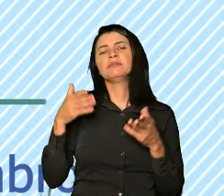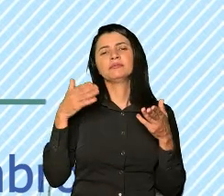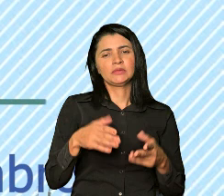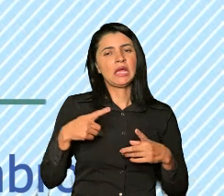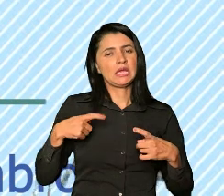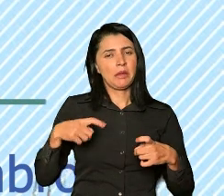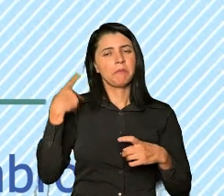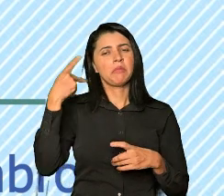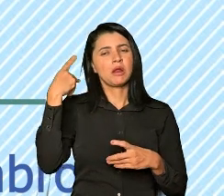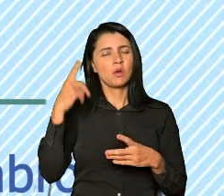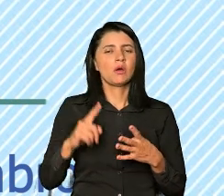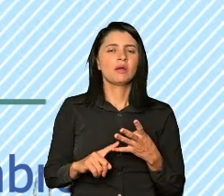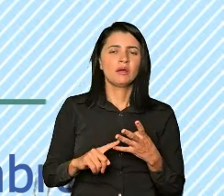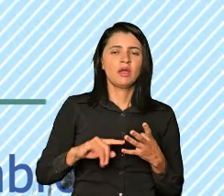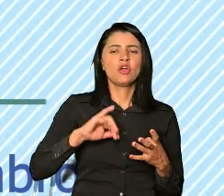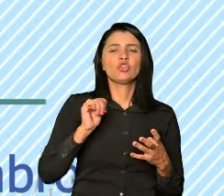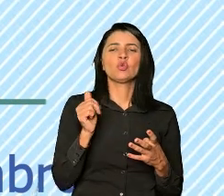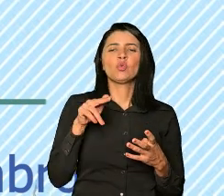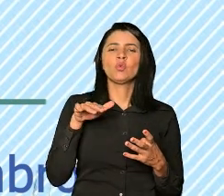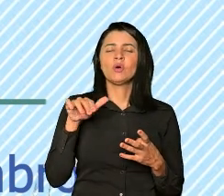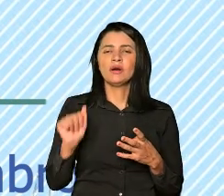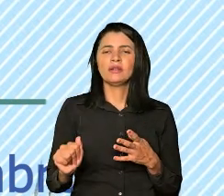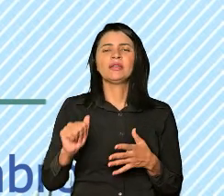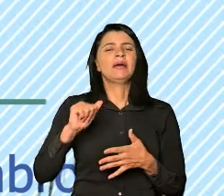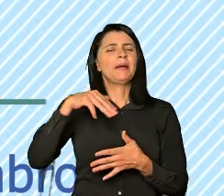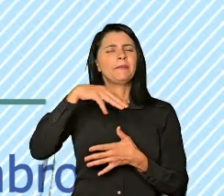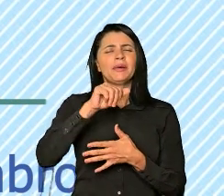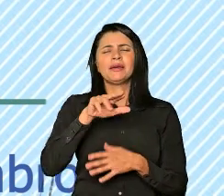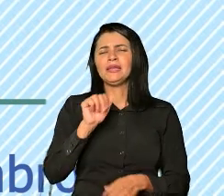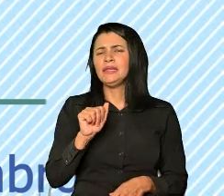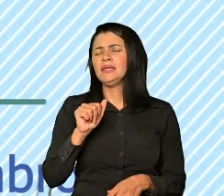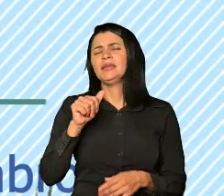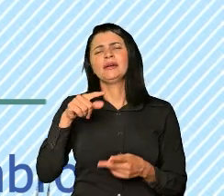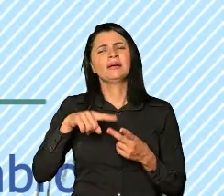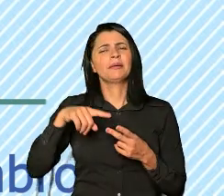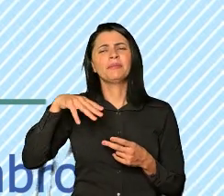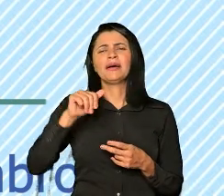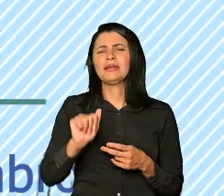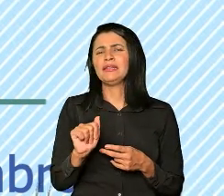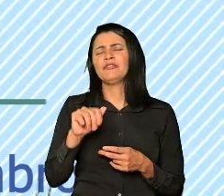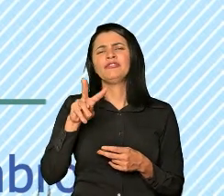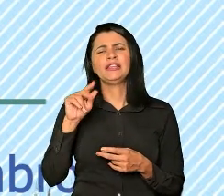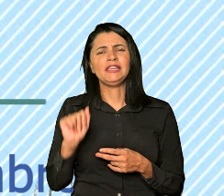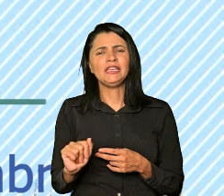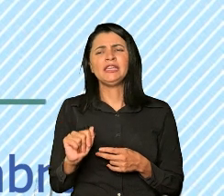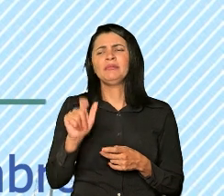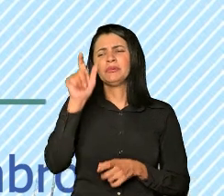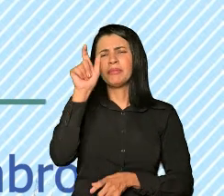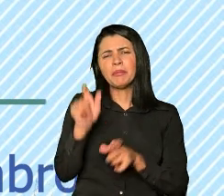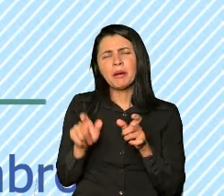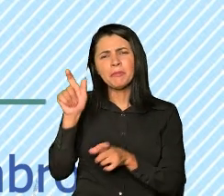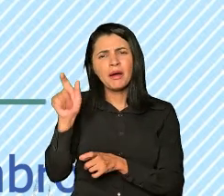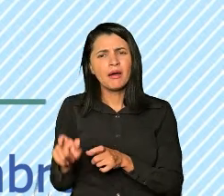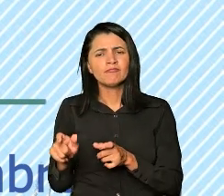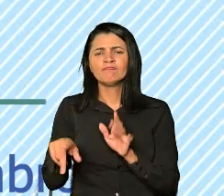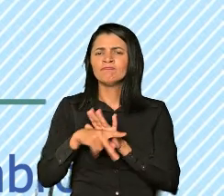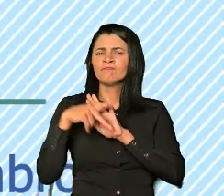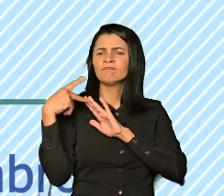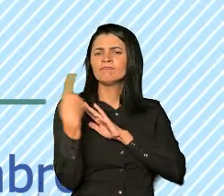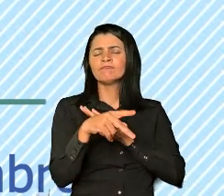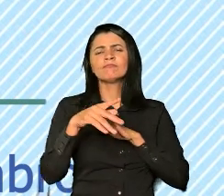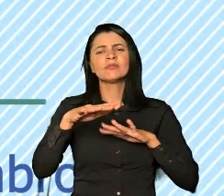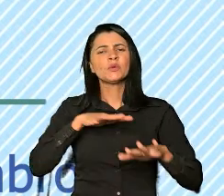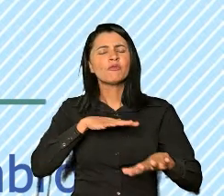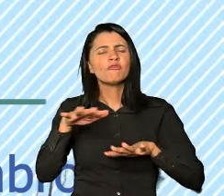Guerra do Paraguai, Joana Angélica, Maria Quitéria, Maria Filipa, heroínas pertencentes ao